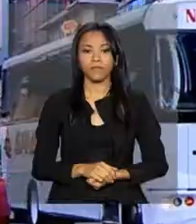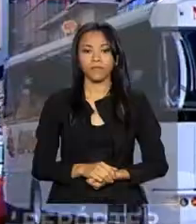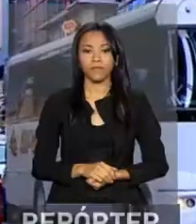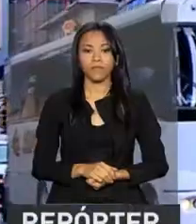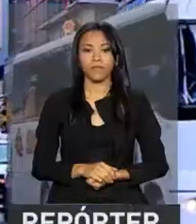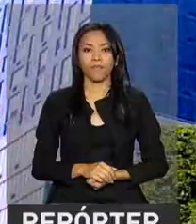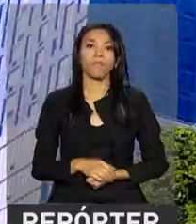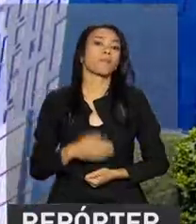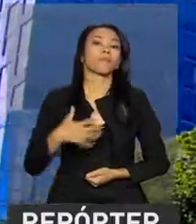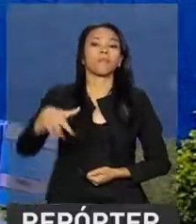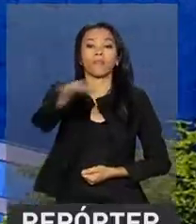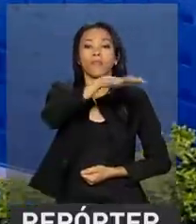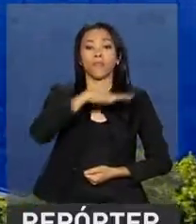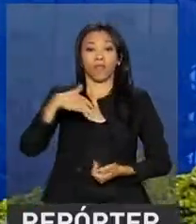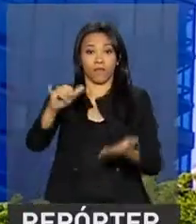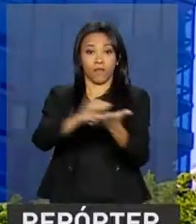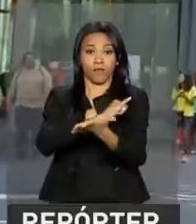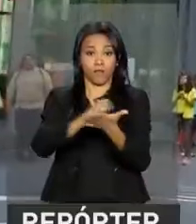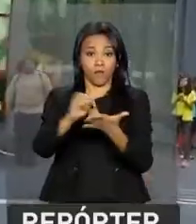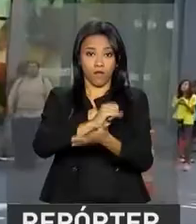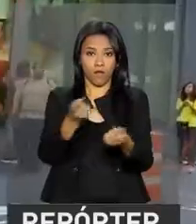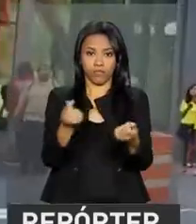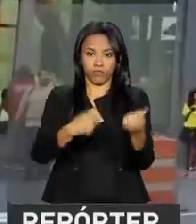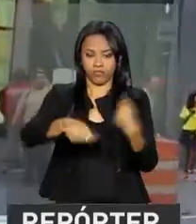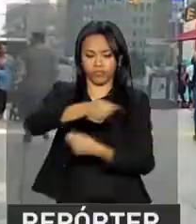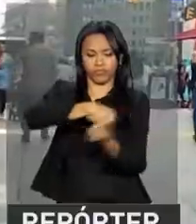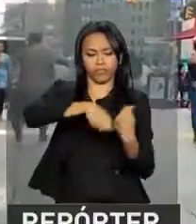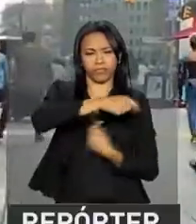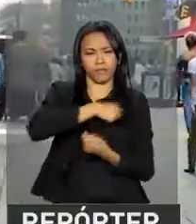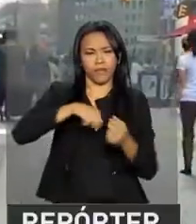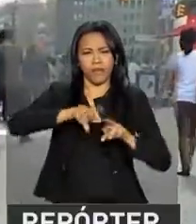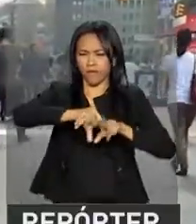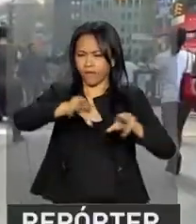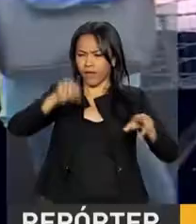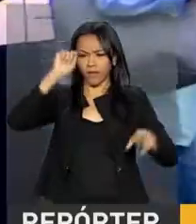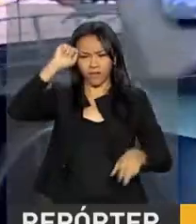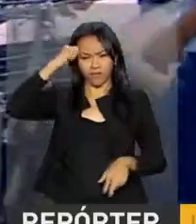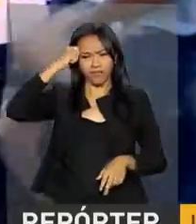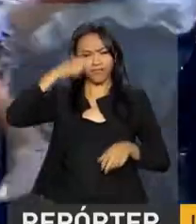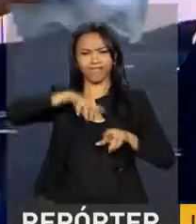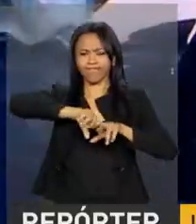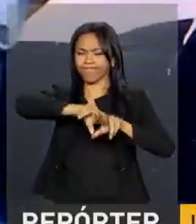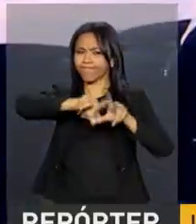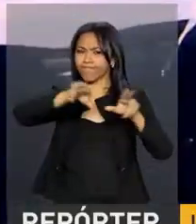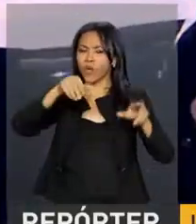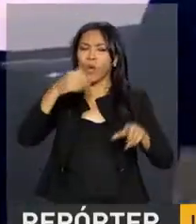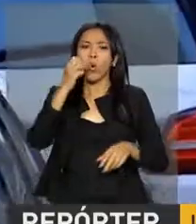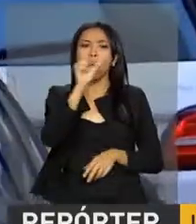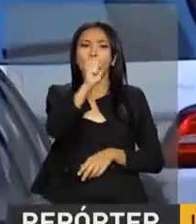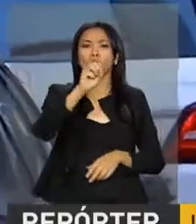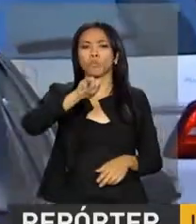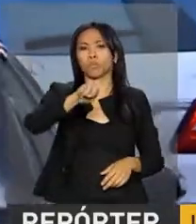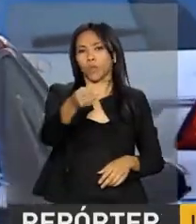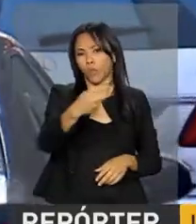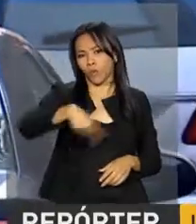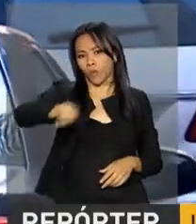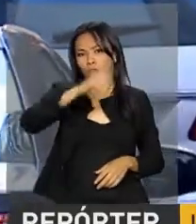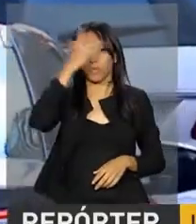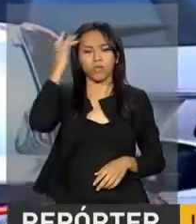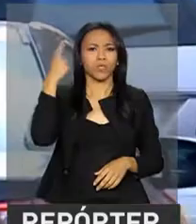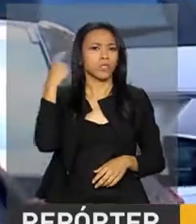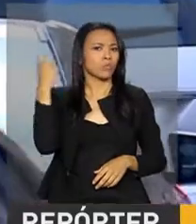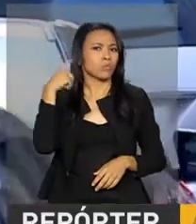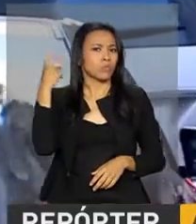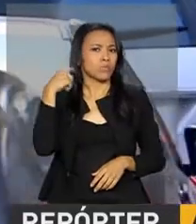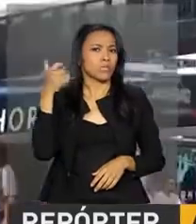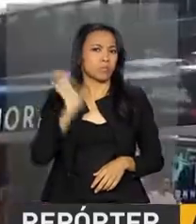Nova York. Centro financeiro do mundo, cidade de muitas etnias, entre os mais de 8 milhões de habitantes. O som das